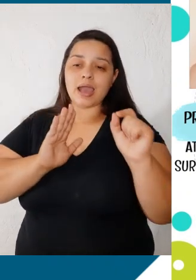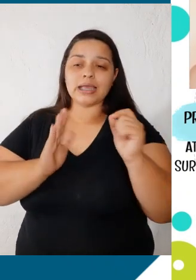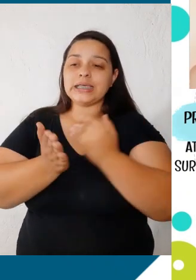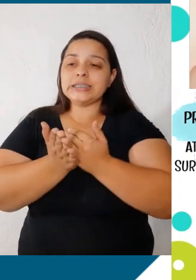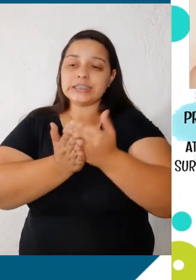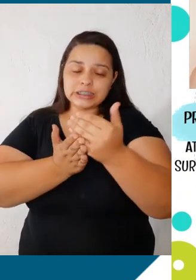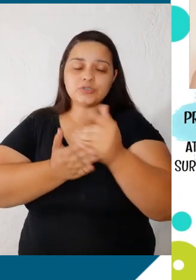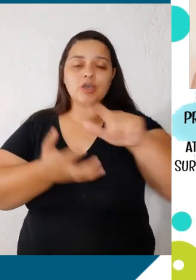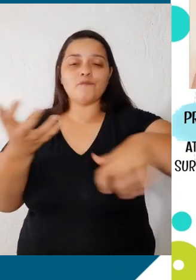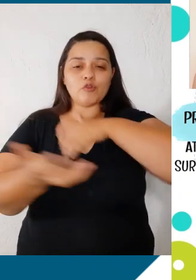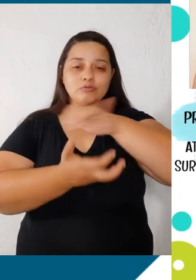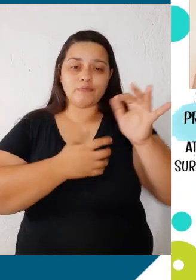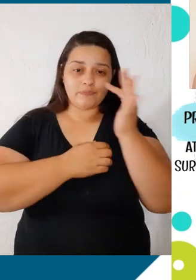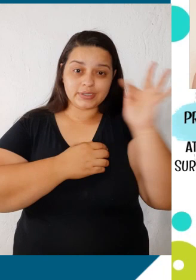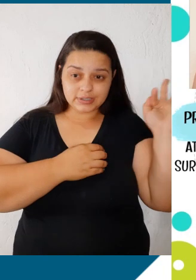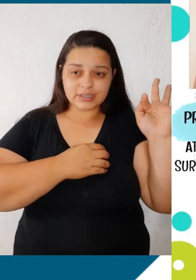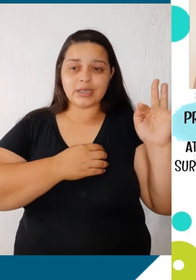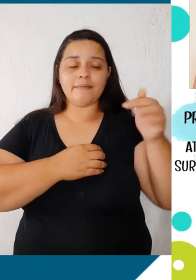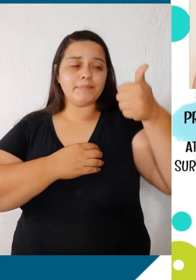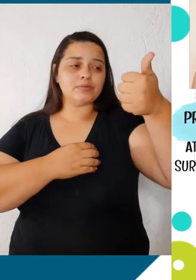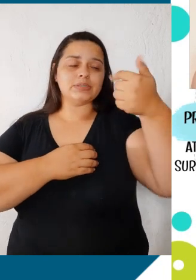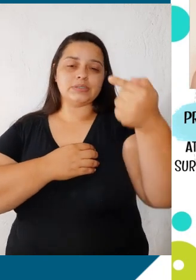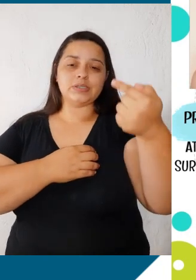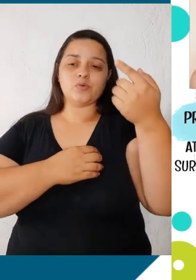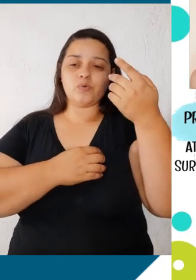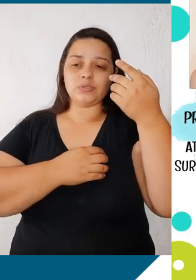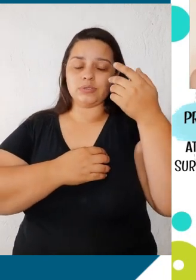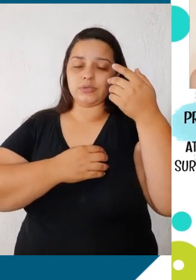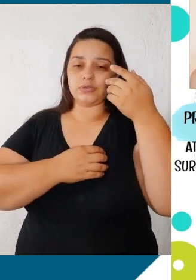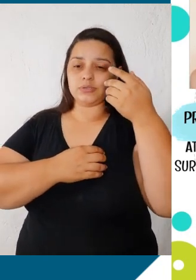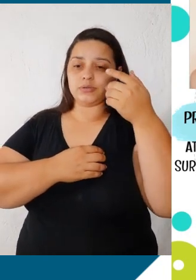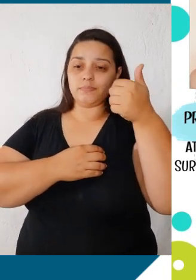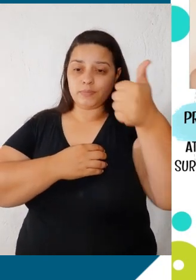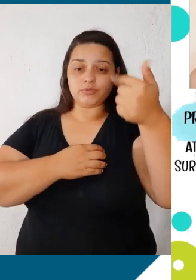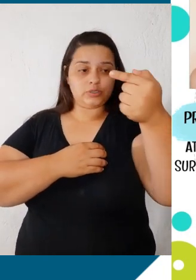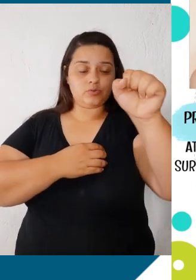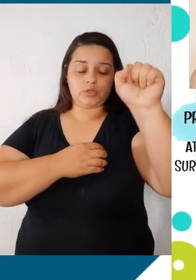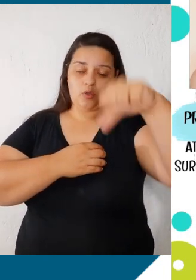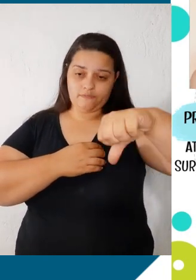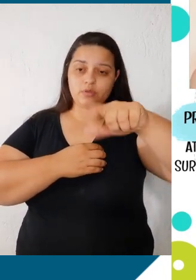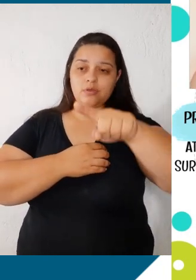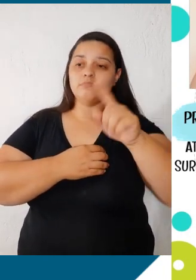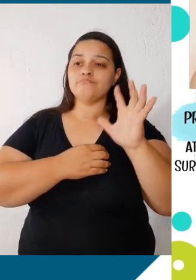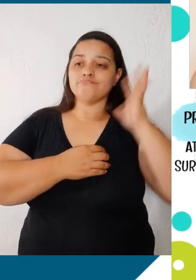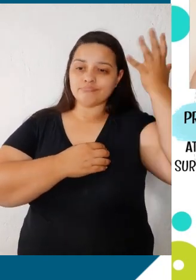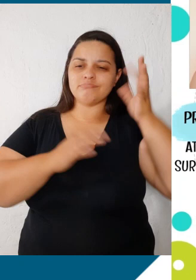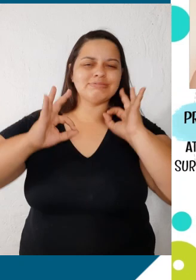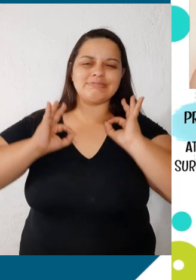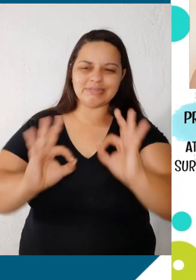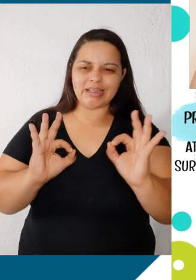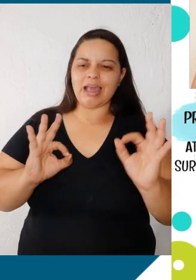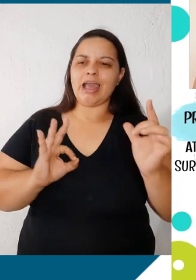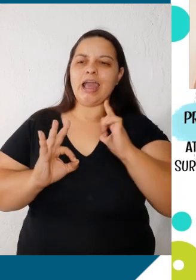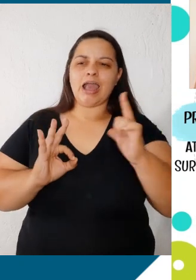ano de início da Revolução Francesa, em 1789. Esses eventos, com